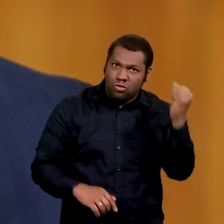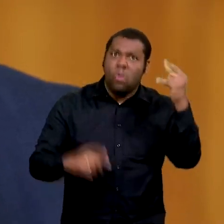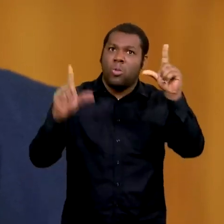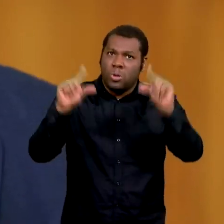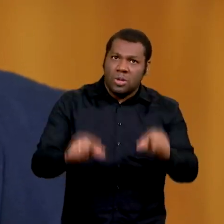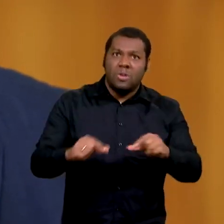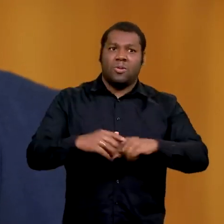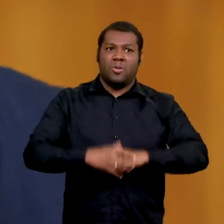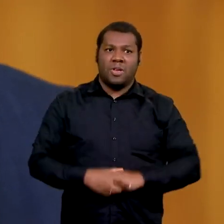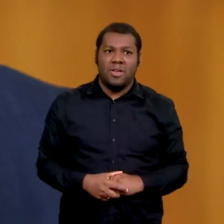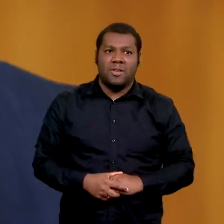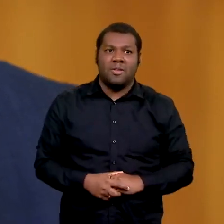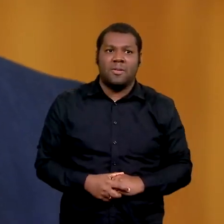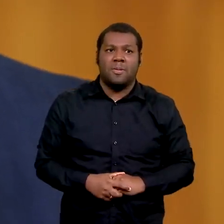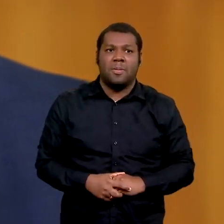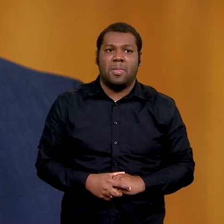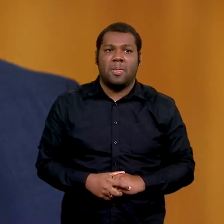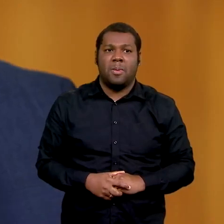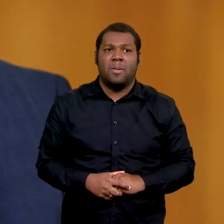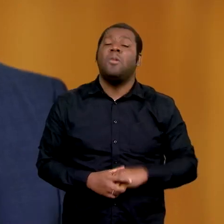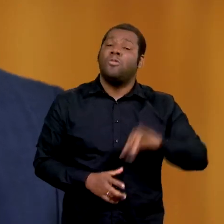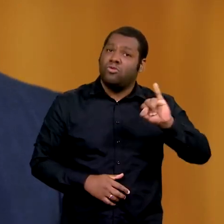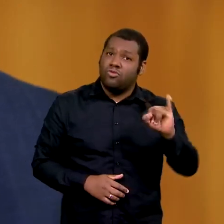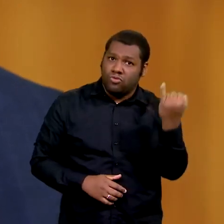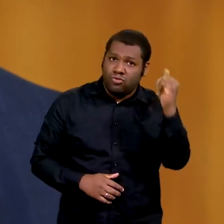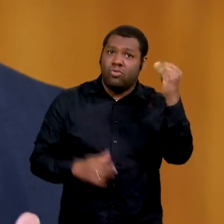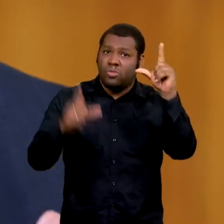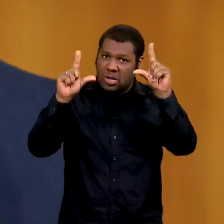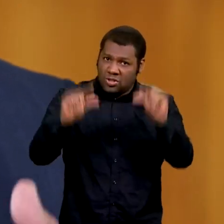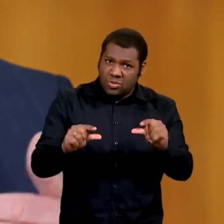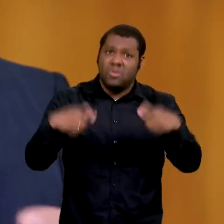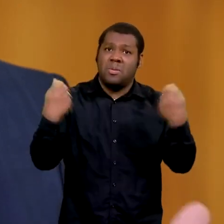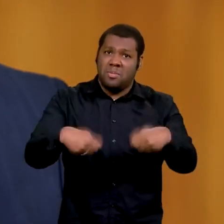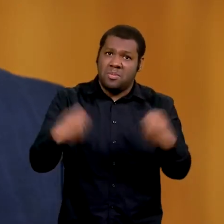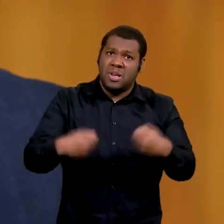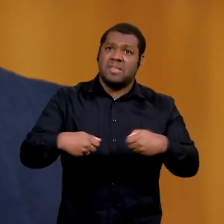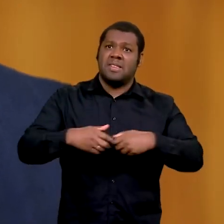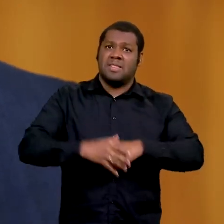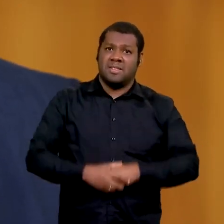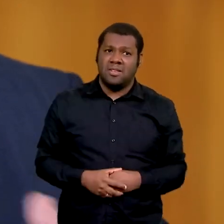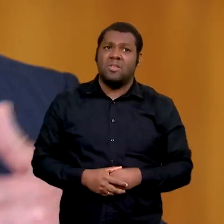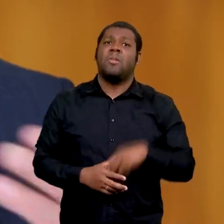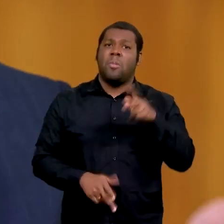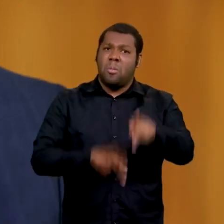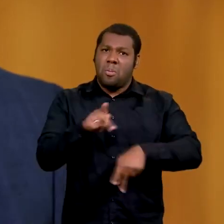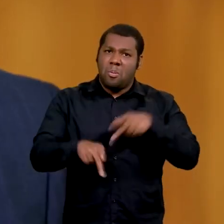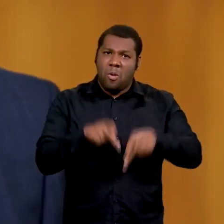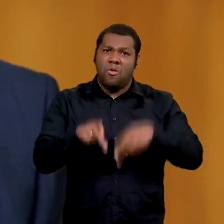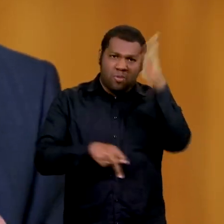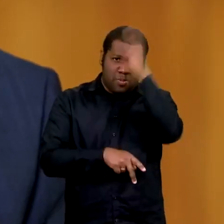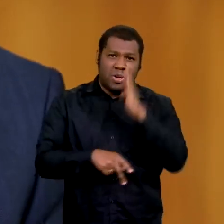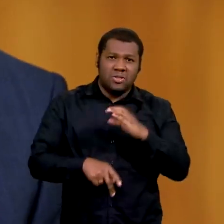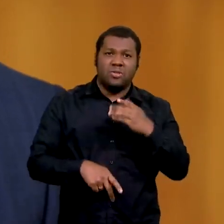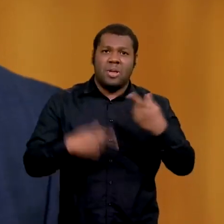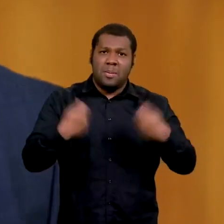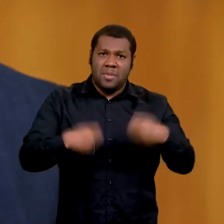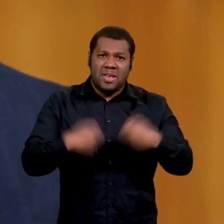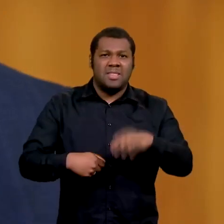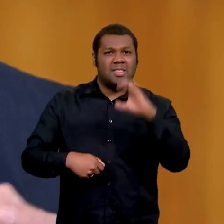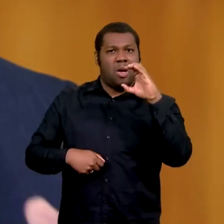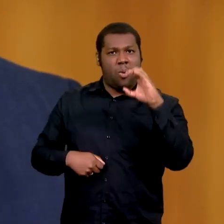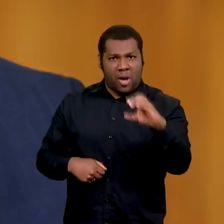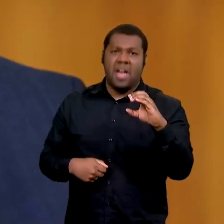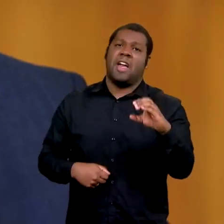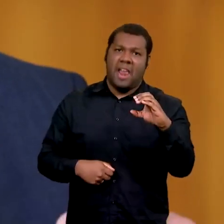é importante ter Claro conjunto que a gente possa ter crédito disponibilizado Acosta